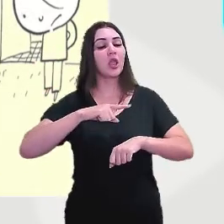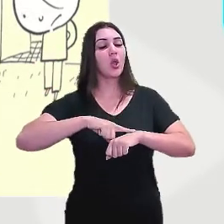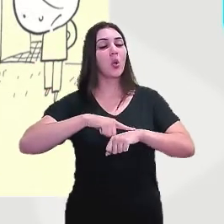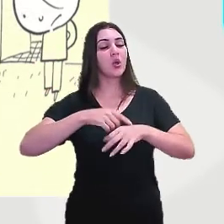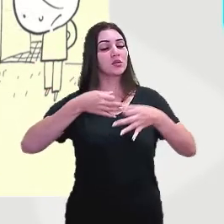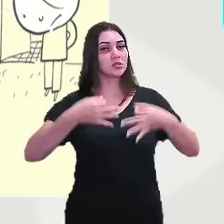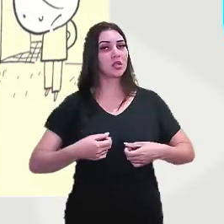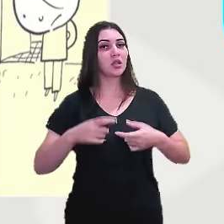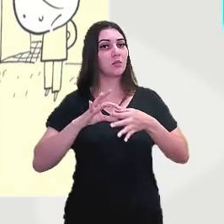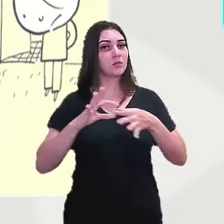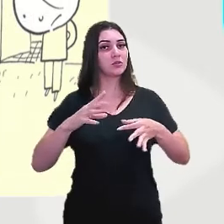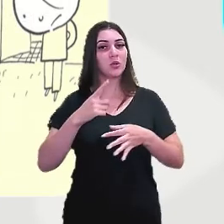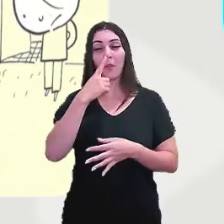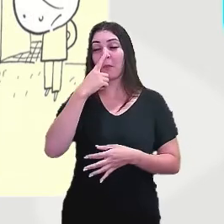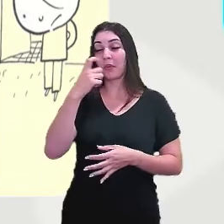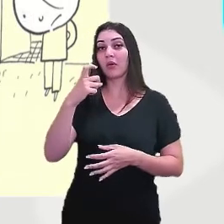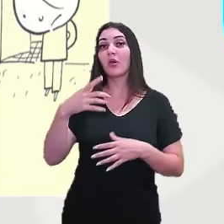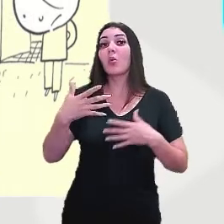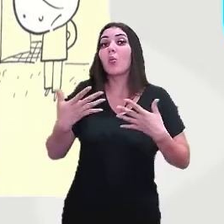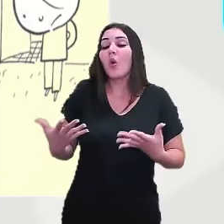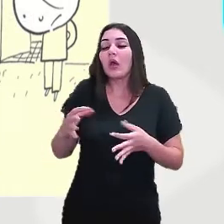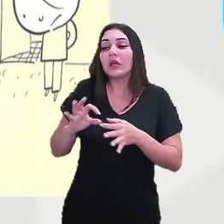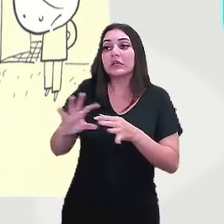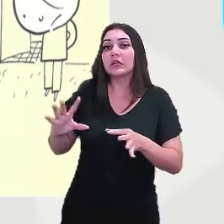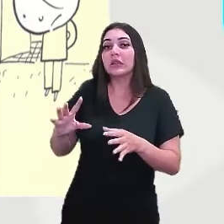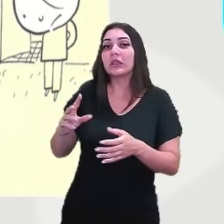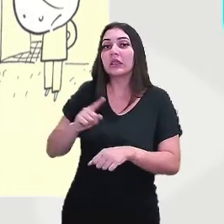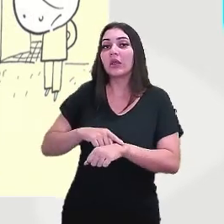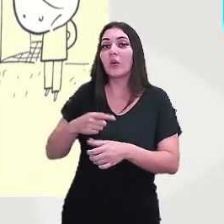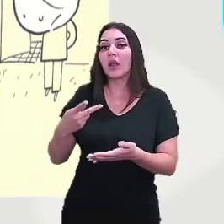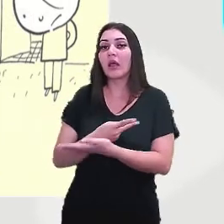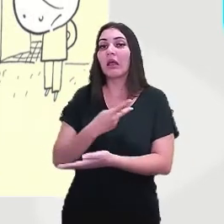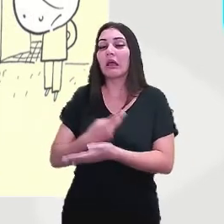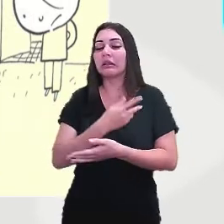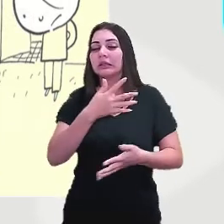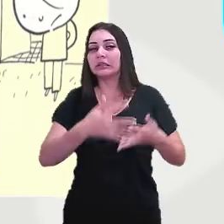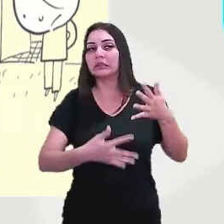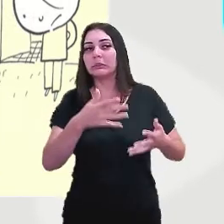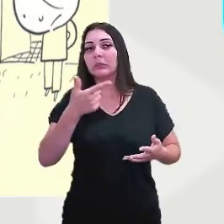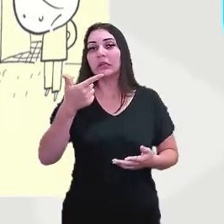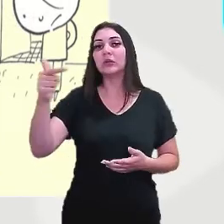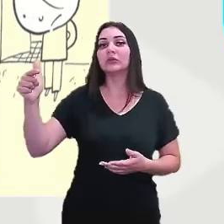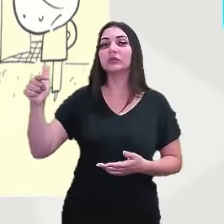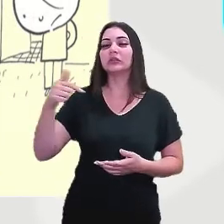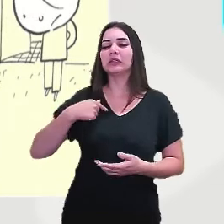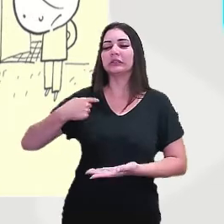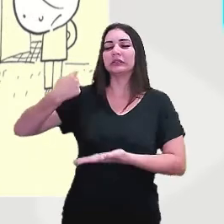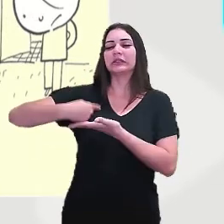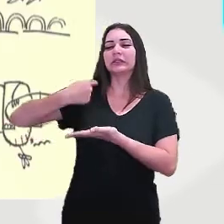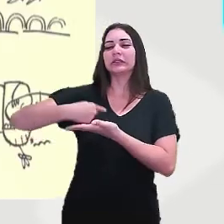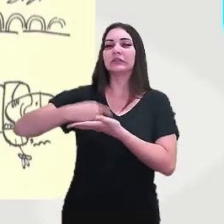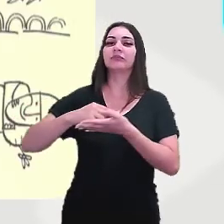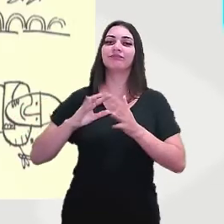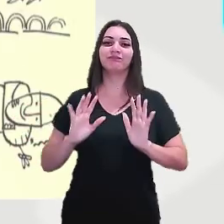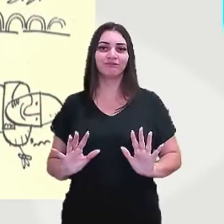Pum. Quando eu solto na hora errada, ele incomoda os outros e eu acabo levando um monte de bronca à toa.